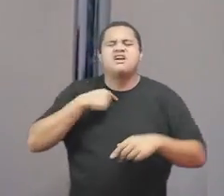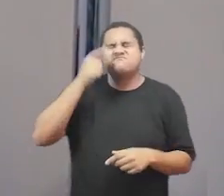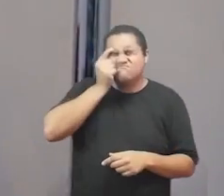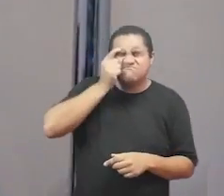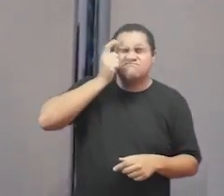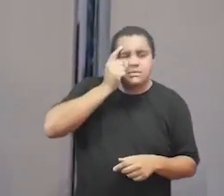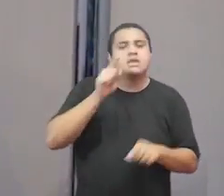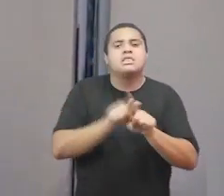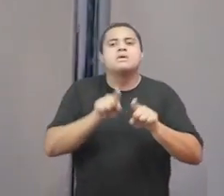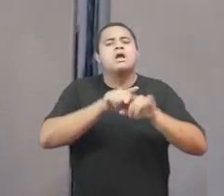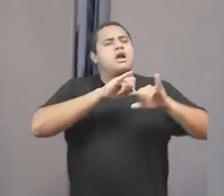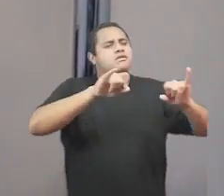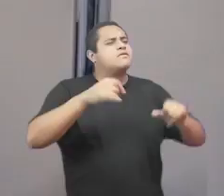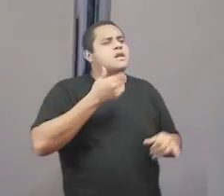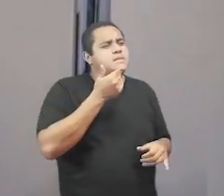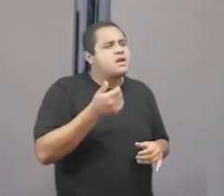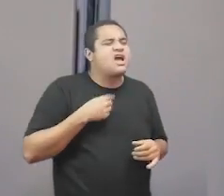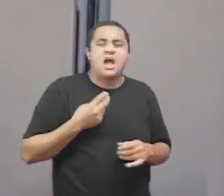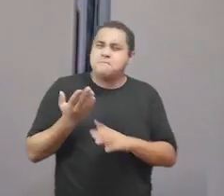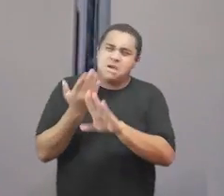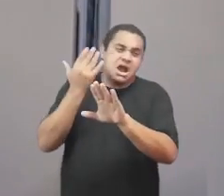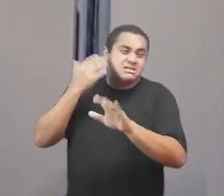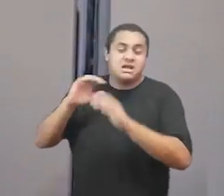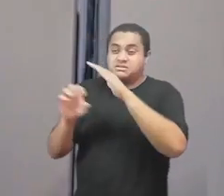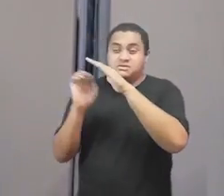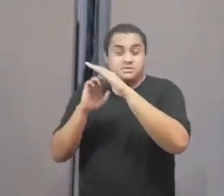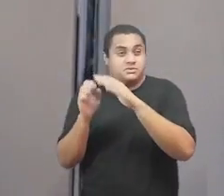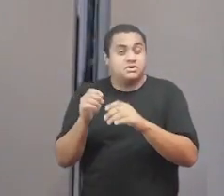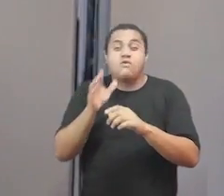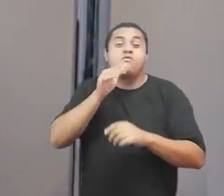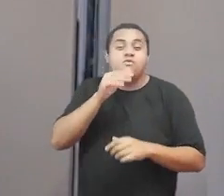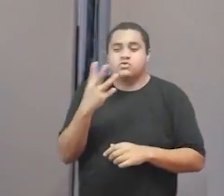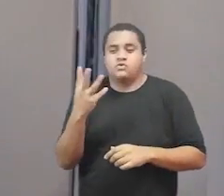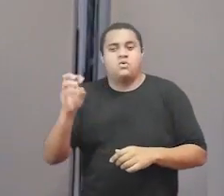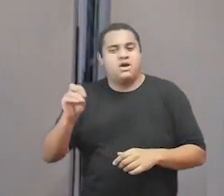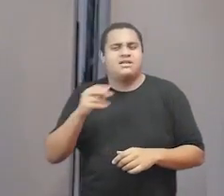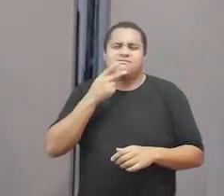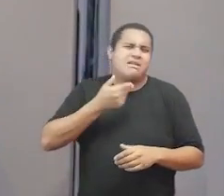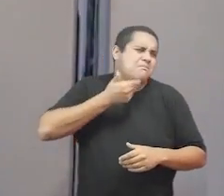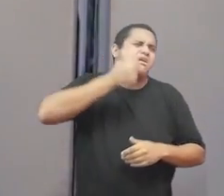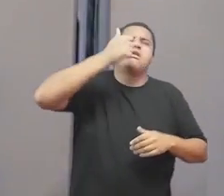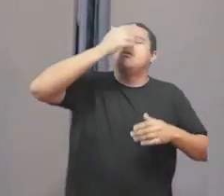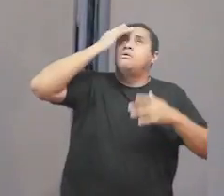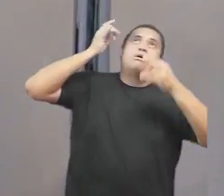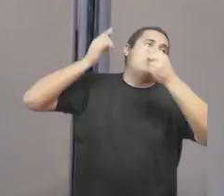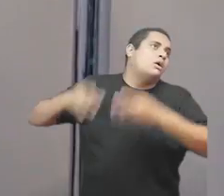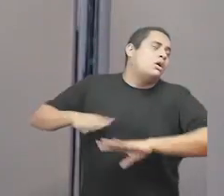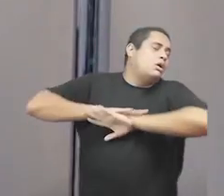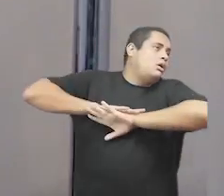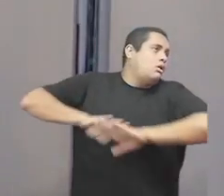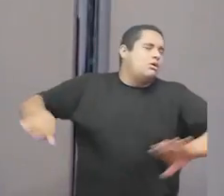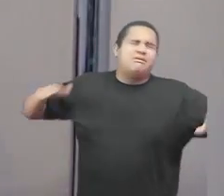repetia muito. Repetia para as pessoas. Putz, eu tive duas empresas antes, cada uma que chegou a 40 funcionários. E nessa época eu falava, ainda bem que eu não tenho mais